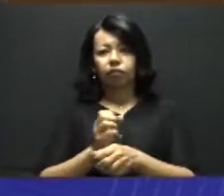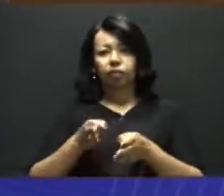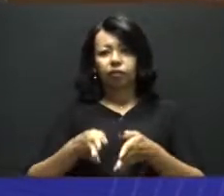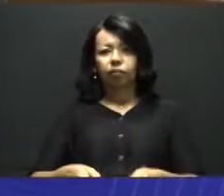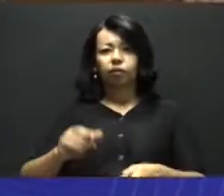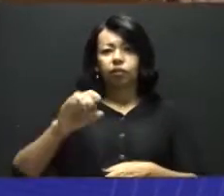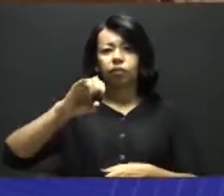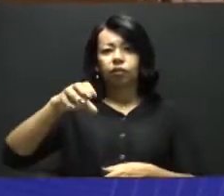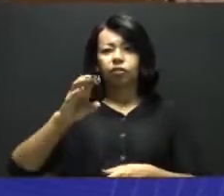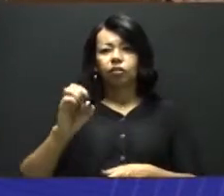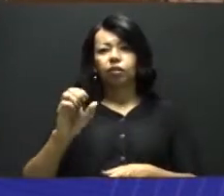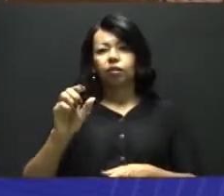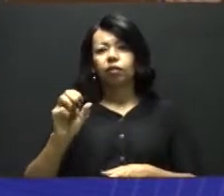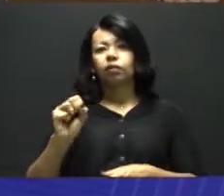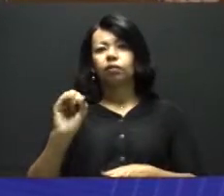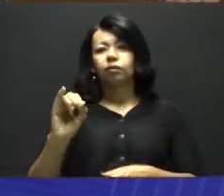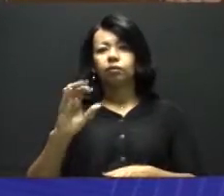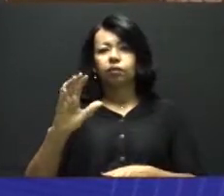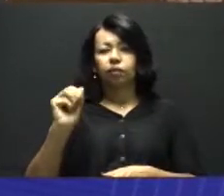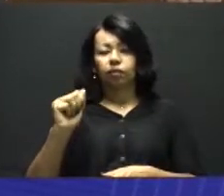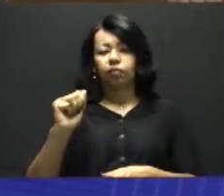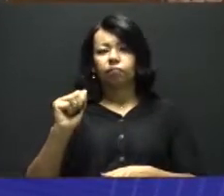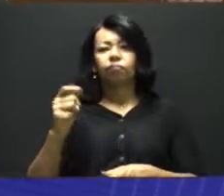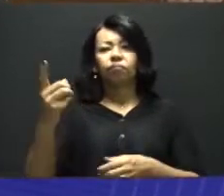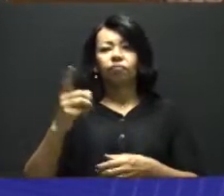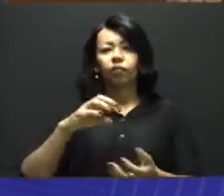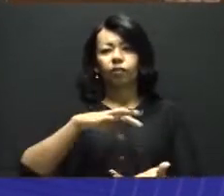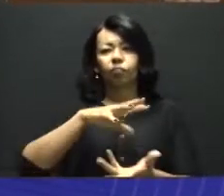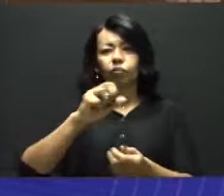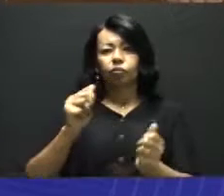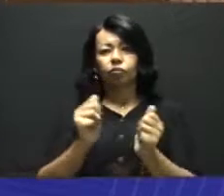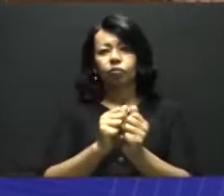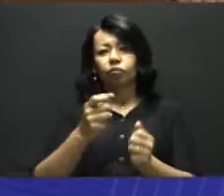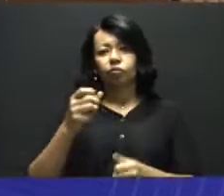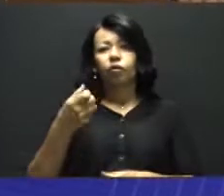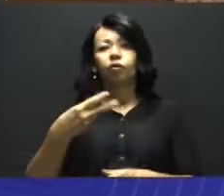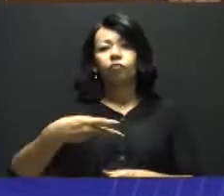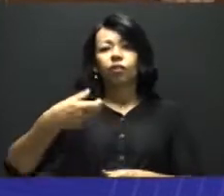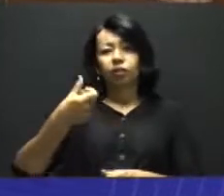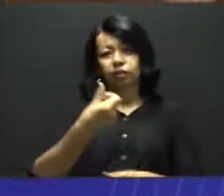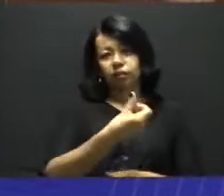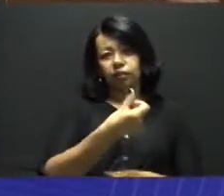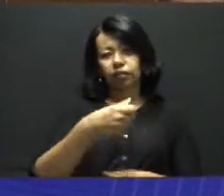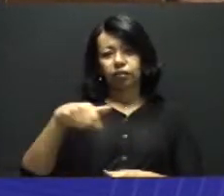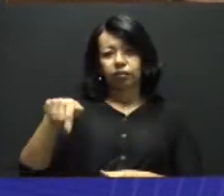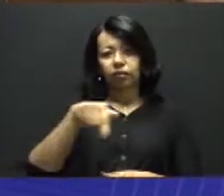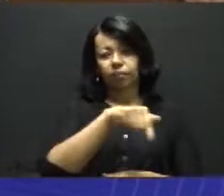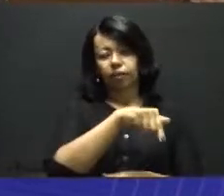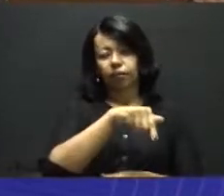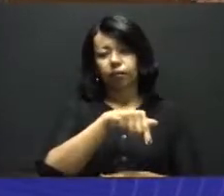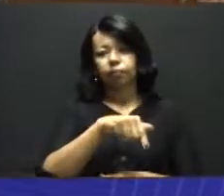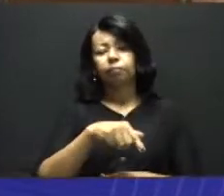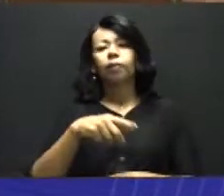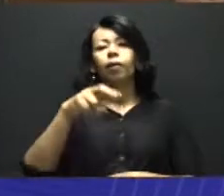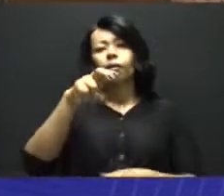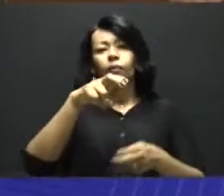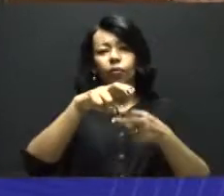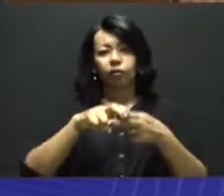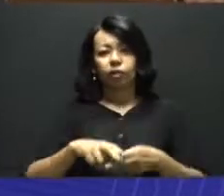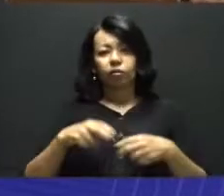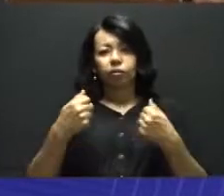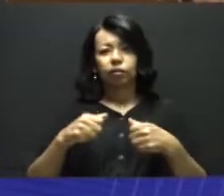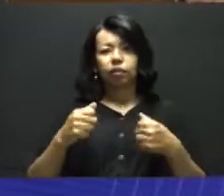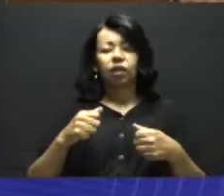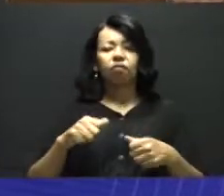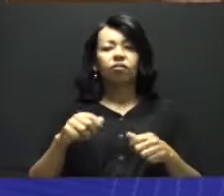veio ao mundo somente com somente 26 semanas ou seja seis meses por conta disso precisava de